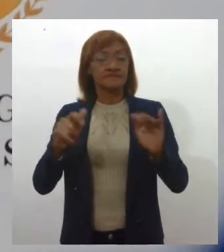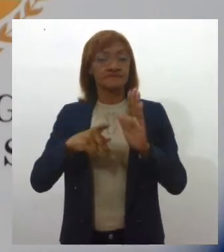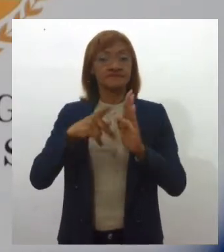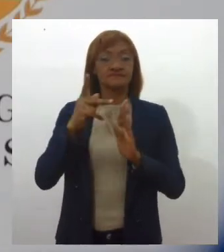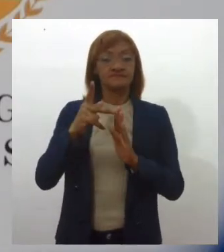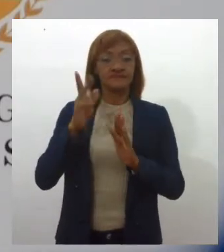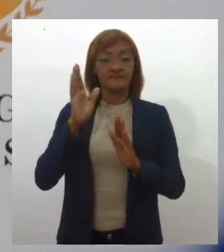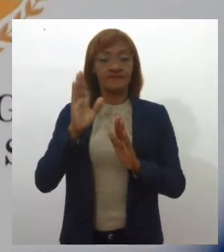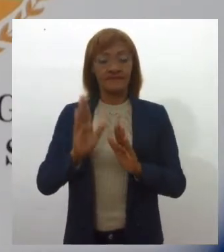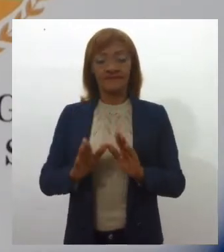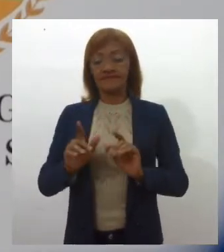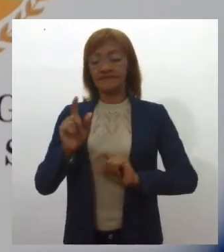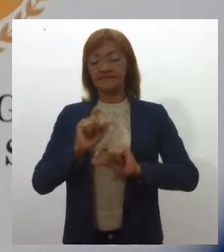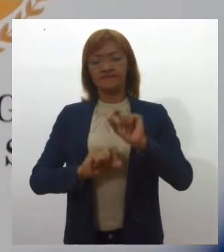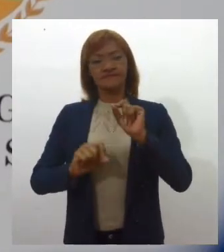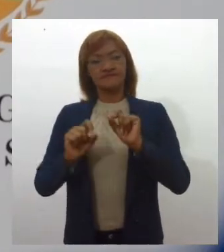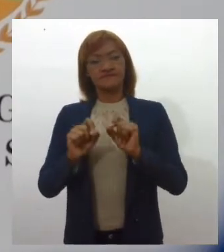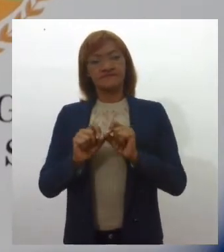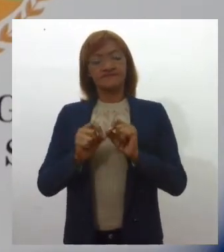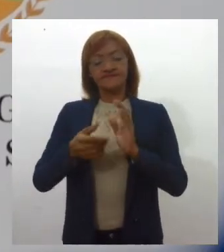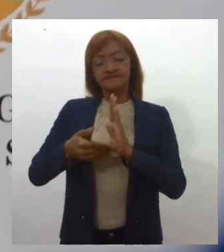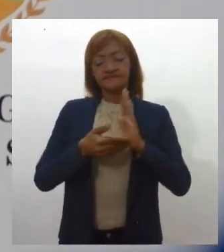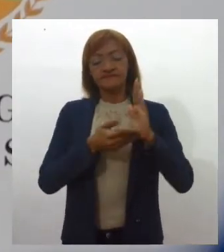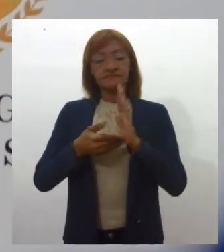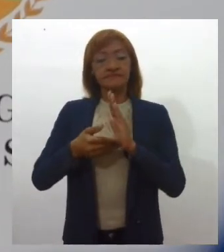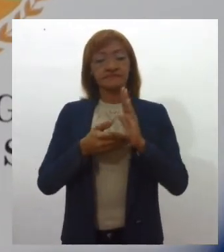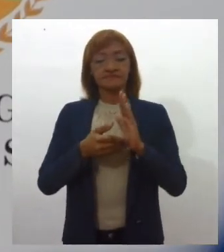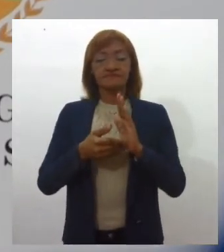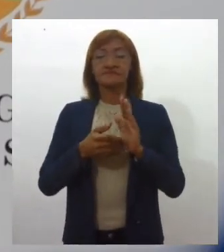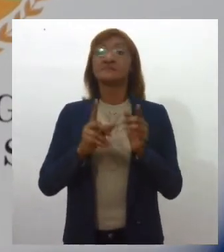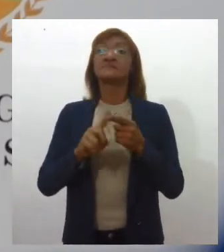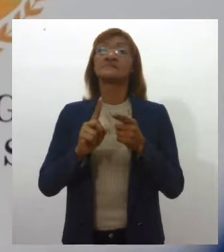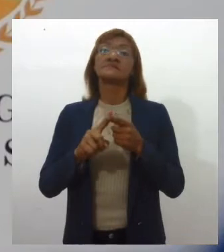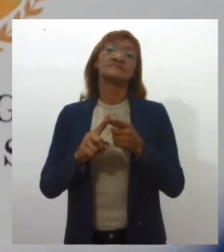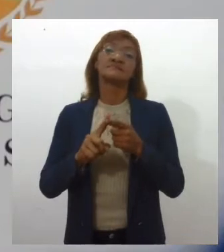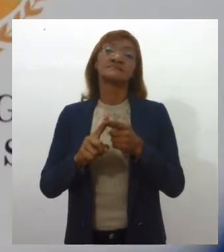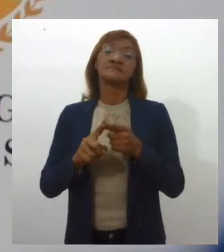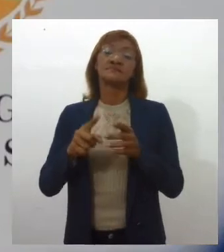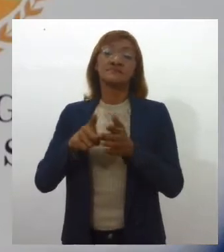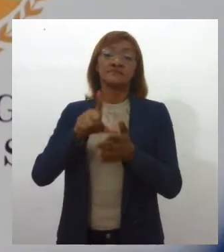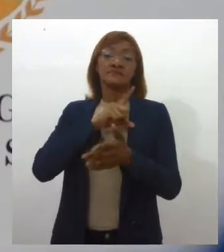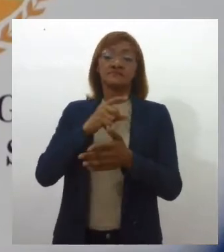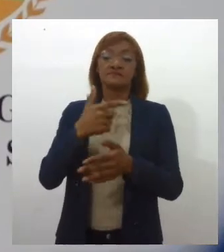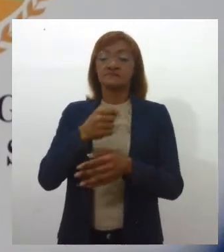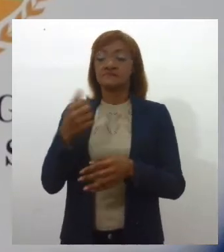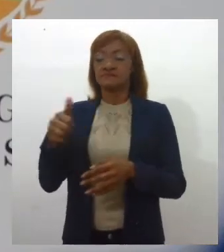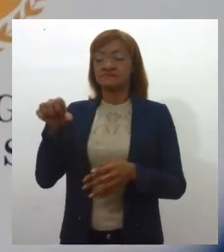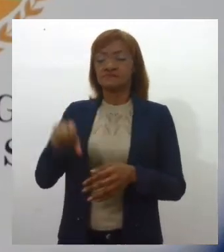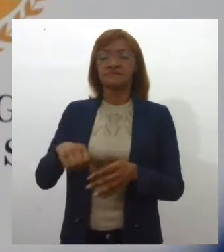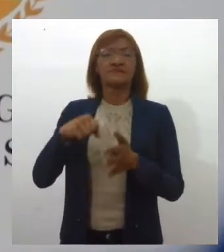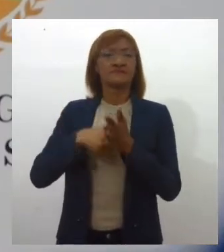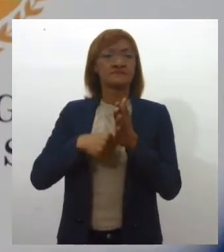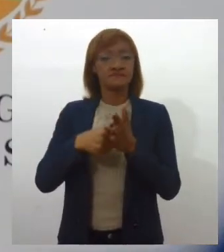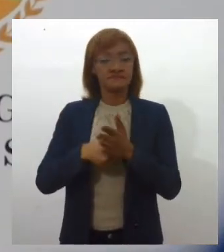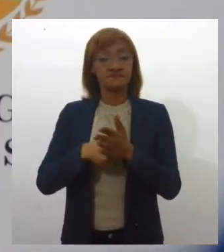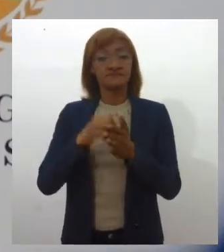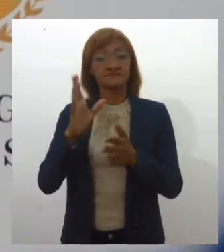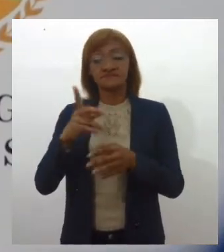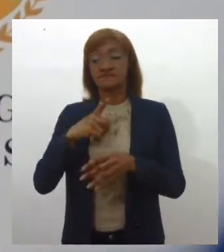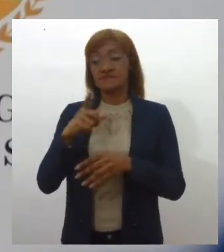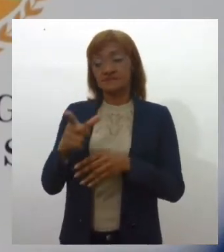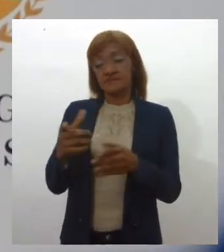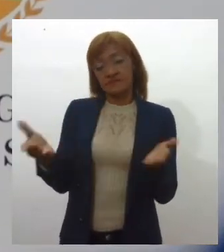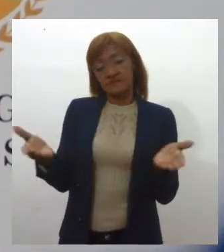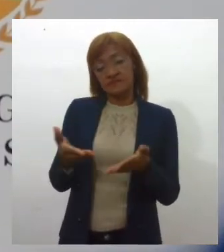parto humanizado na maternidade Zacarias Júnior, conquista que se tenta desde o ano 2019, que já existe o serviço implantado, e